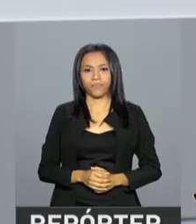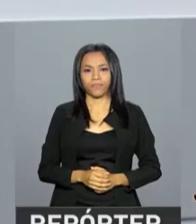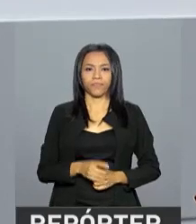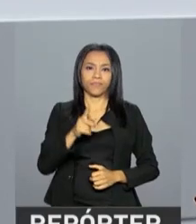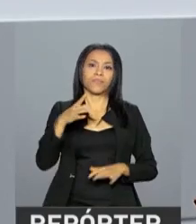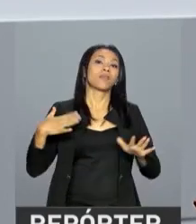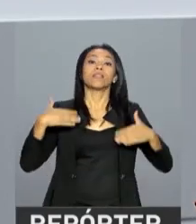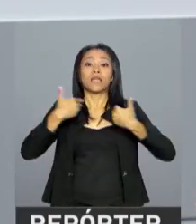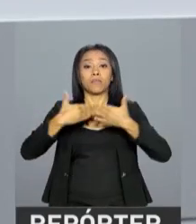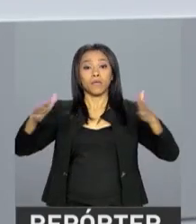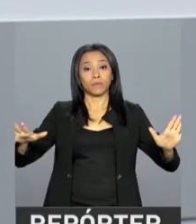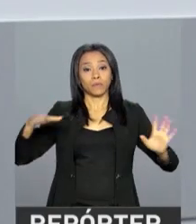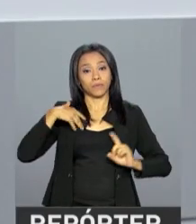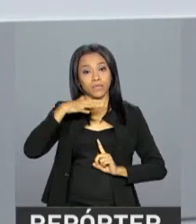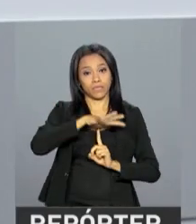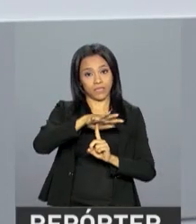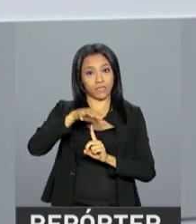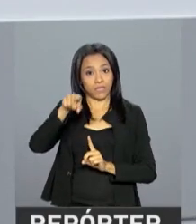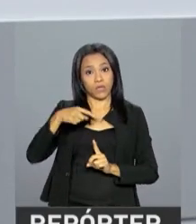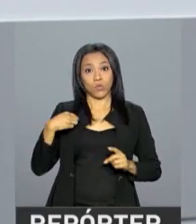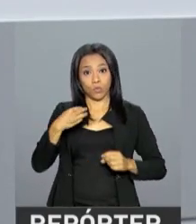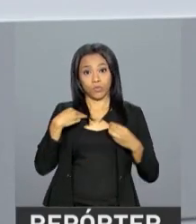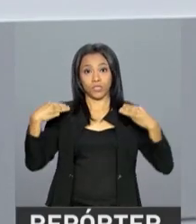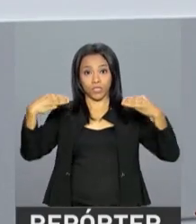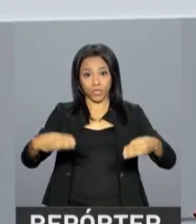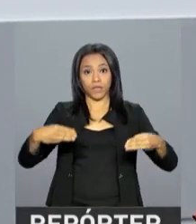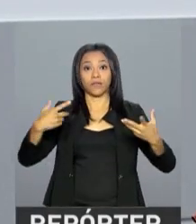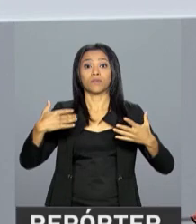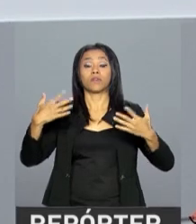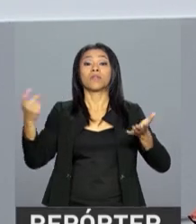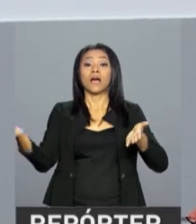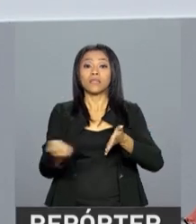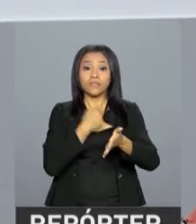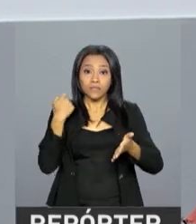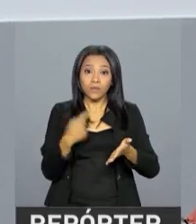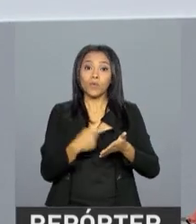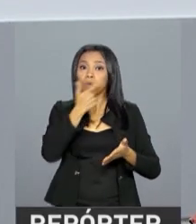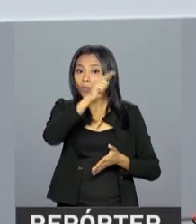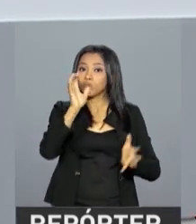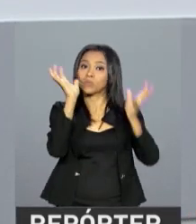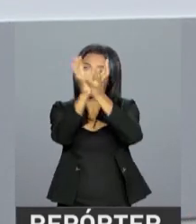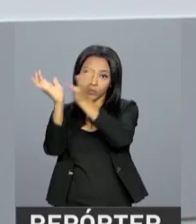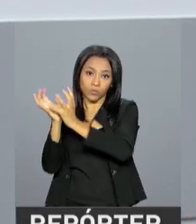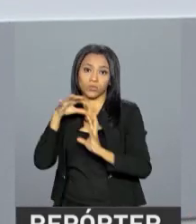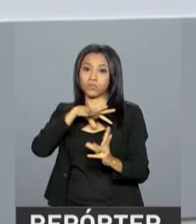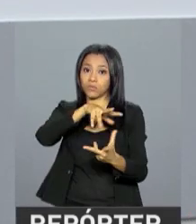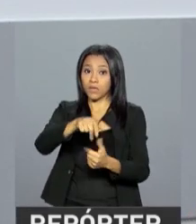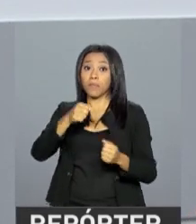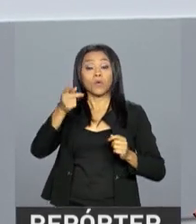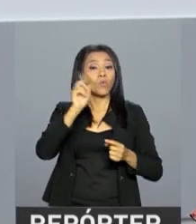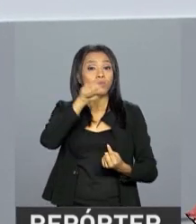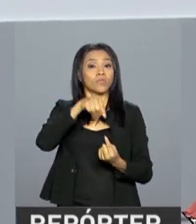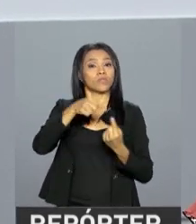Na abertura do estande, o Ministério da Integração Nacional assinou acordos de cooperação técnica com organizações internacionais para troca